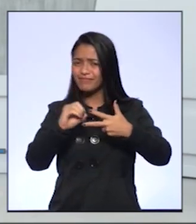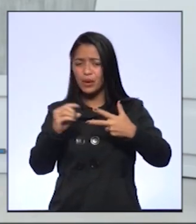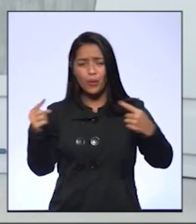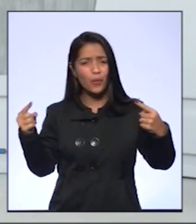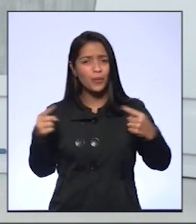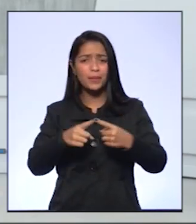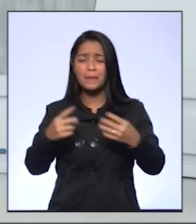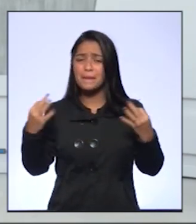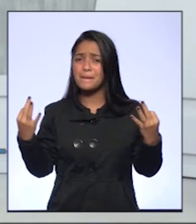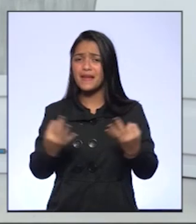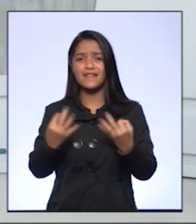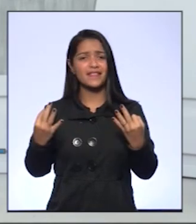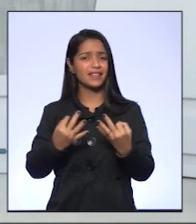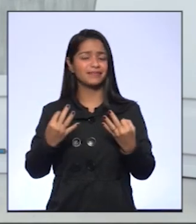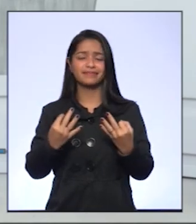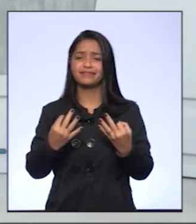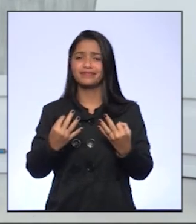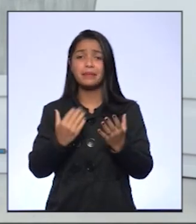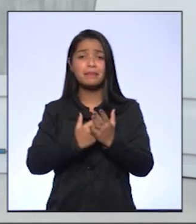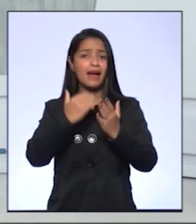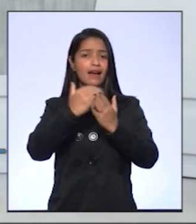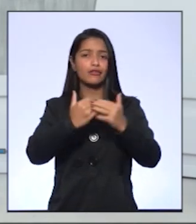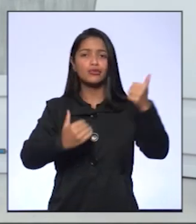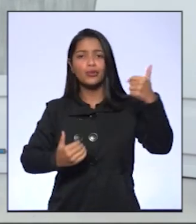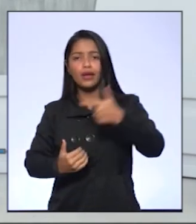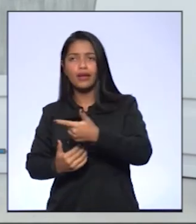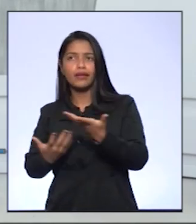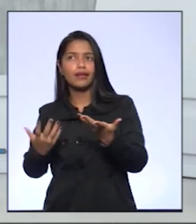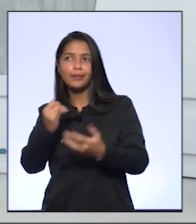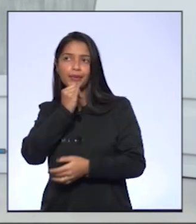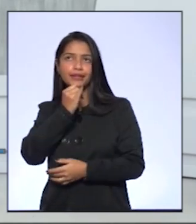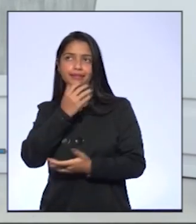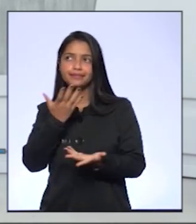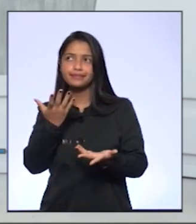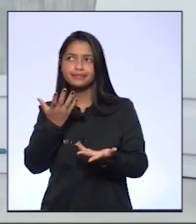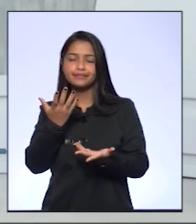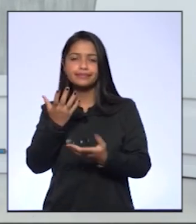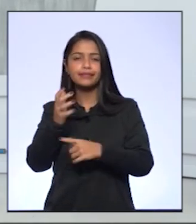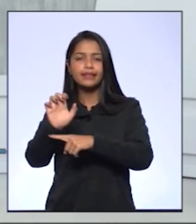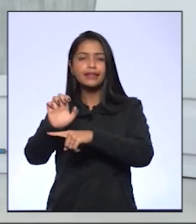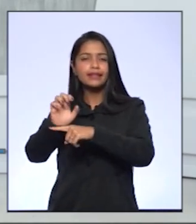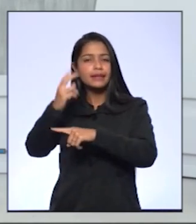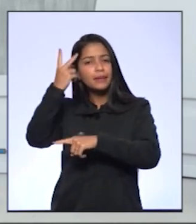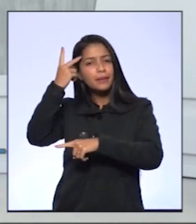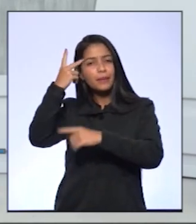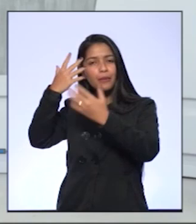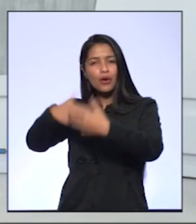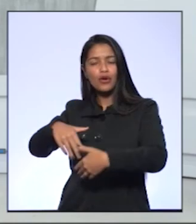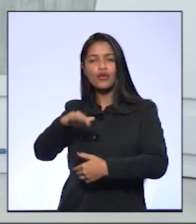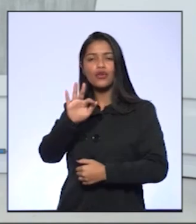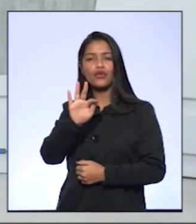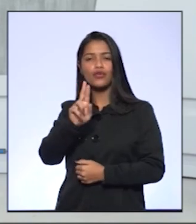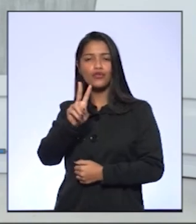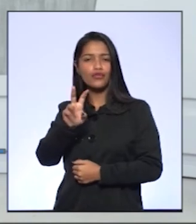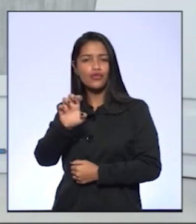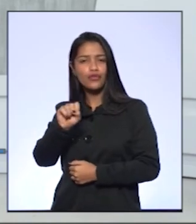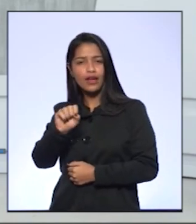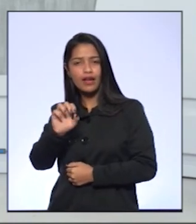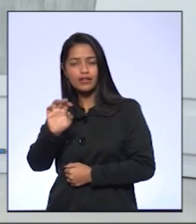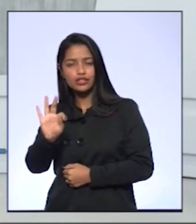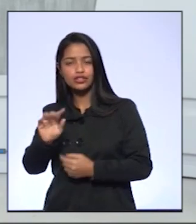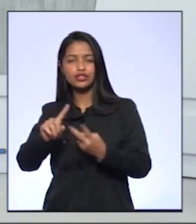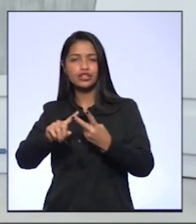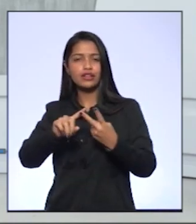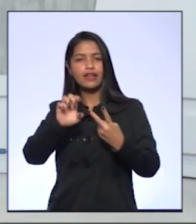mais Enem do que se a gente for pensar, imagina o estado de São Paulo, da gente prestando o FUVEST, da gente prestando o Nesp. Esse assunto